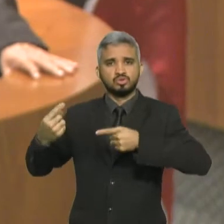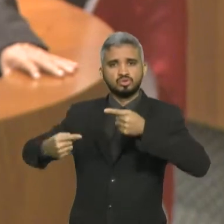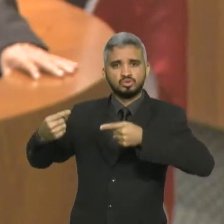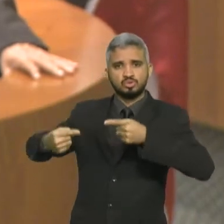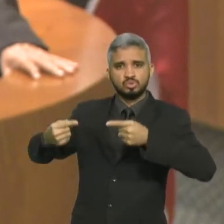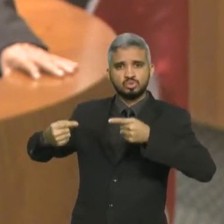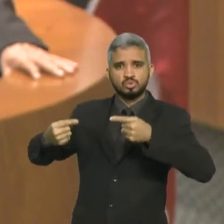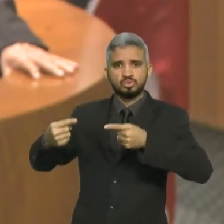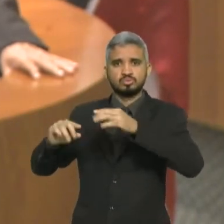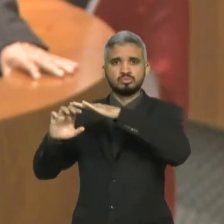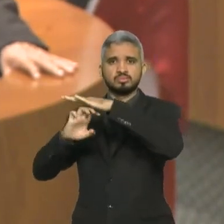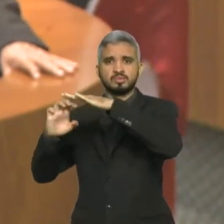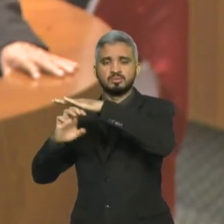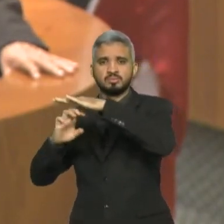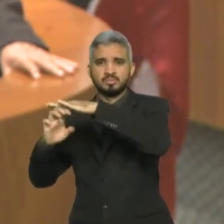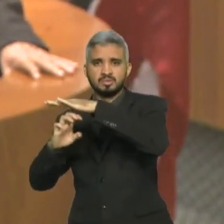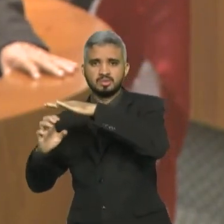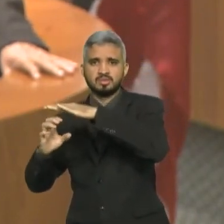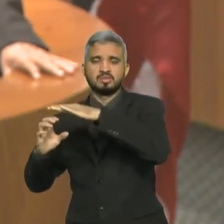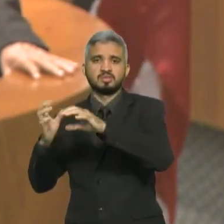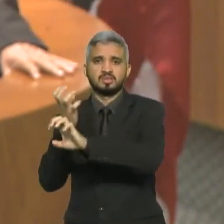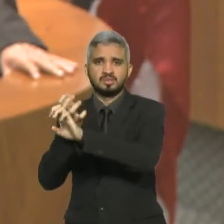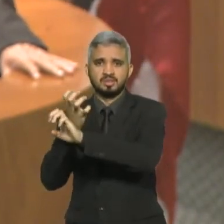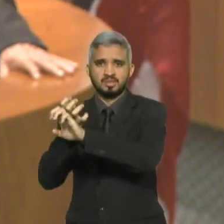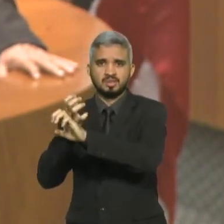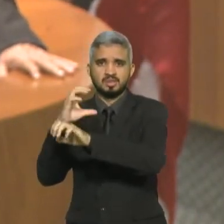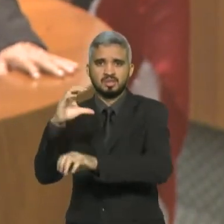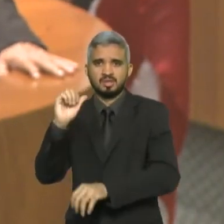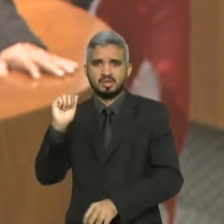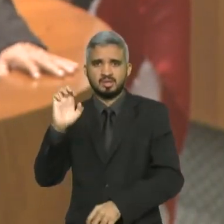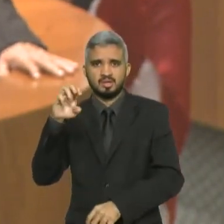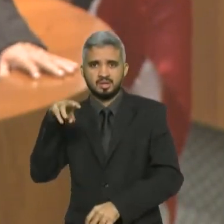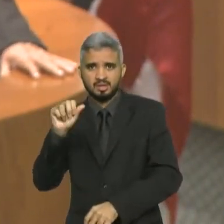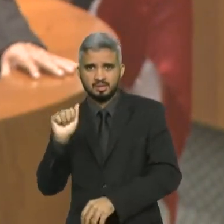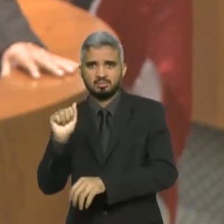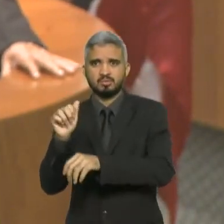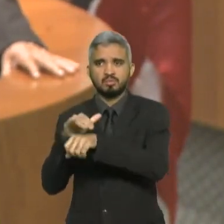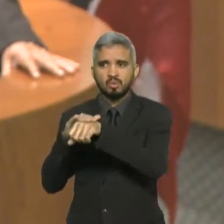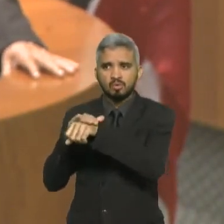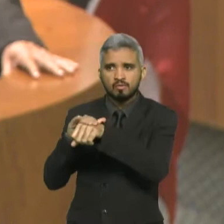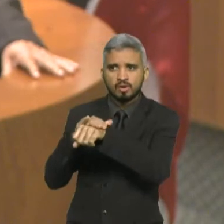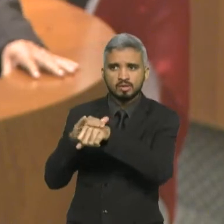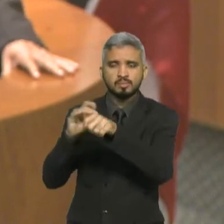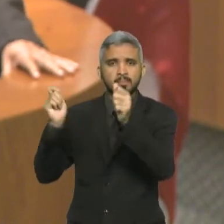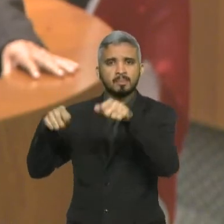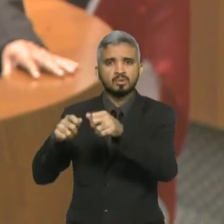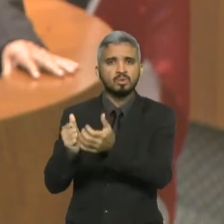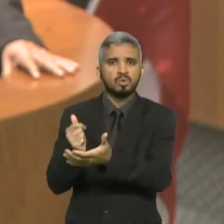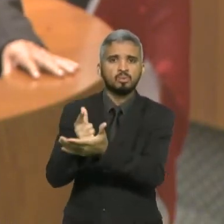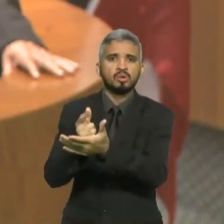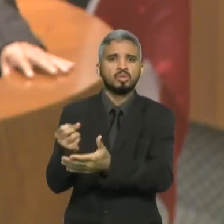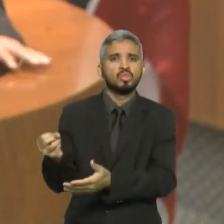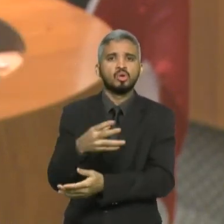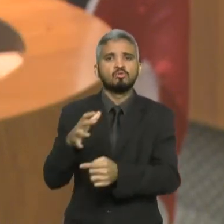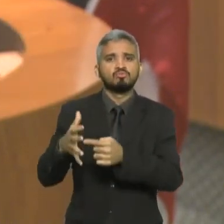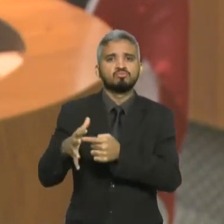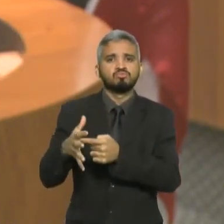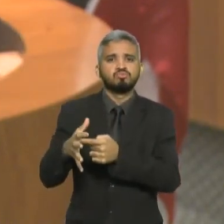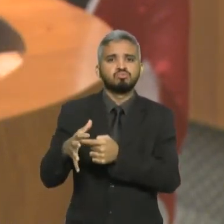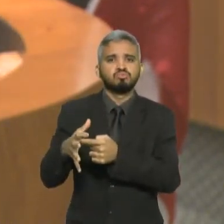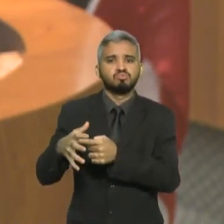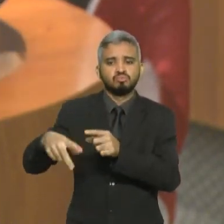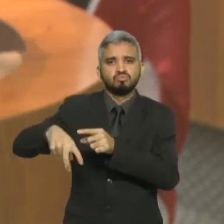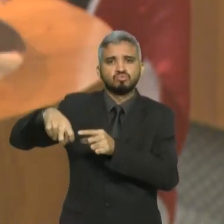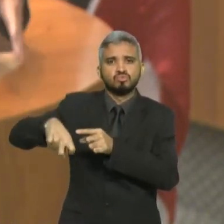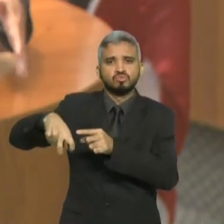ele cesse de uma vez por toda com a adoção, com a implementação, instalação de uma nova bomba. Nos próximos 10 dias,